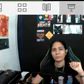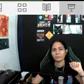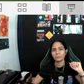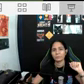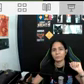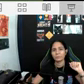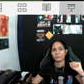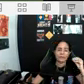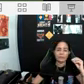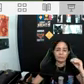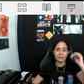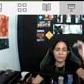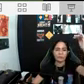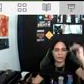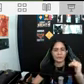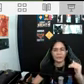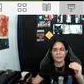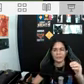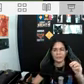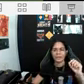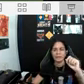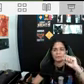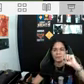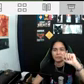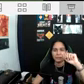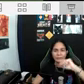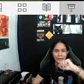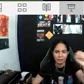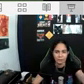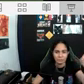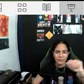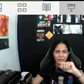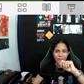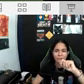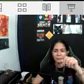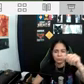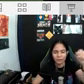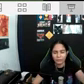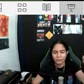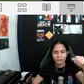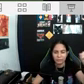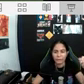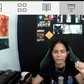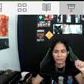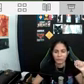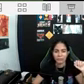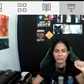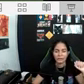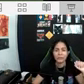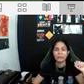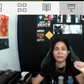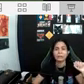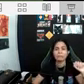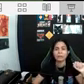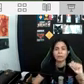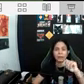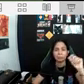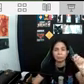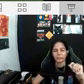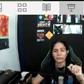Aí, no meu checklist lá, vai ter atendimento, né, o número do atendimento lá que eu